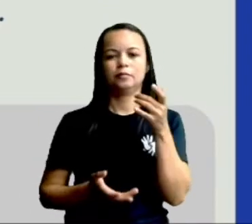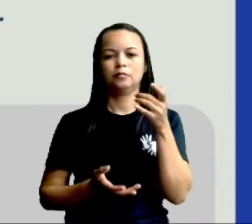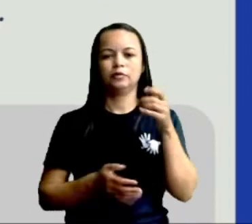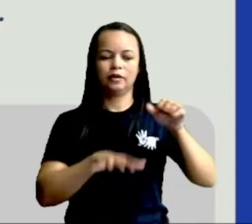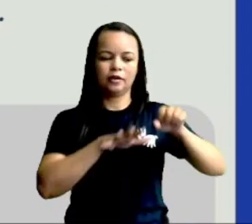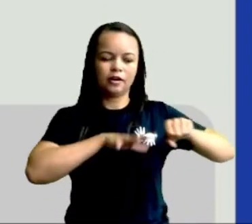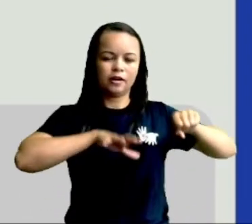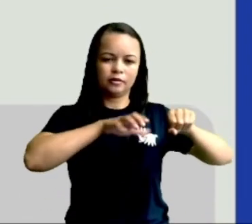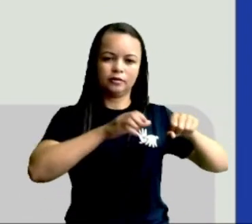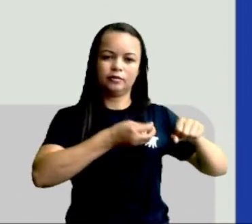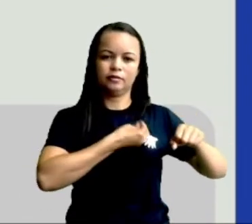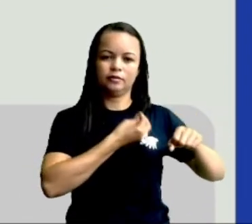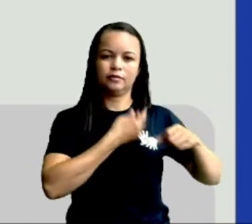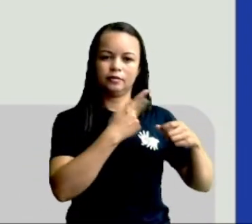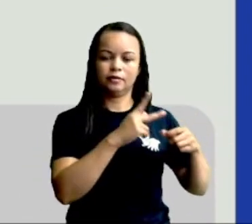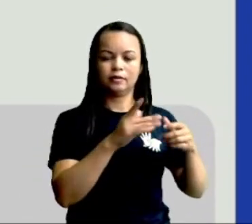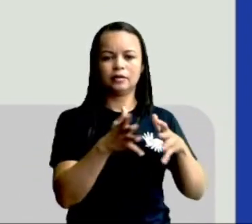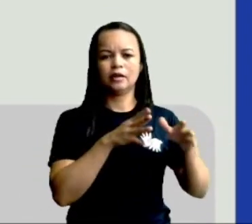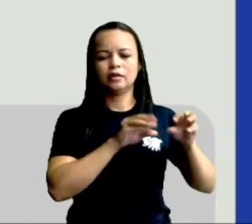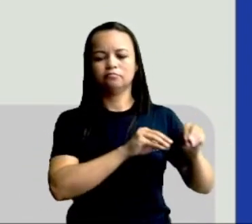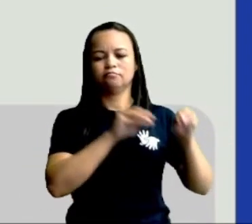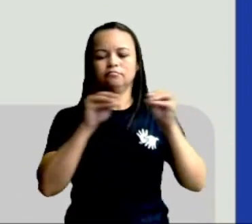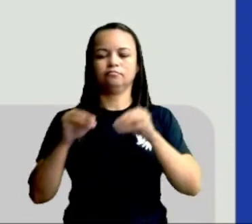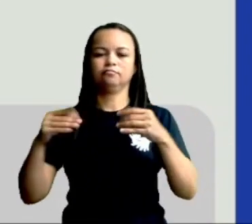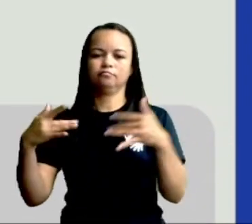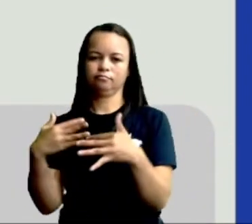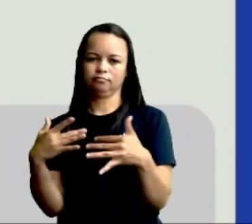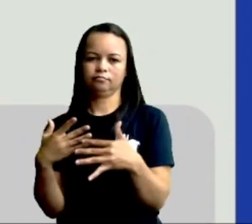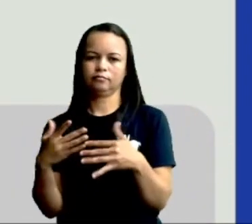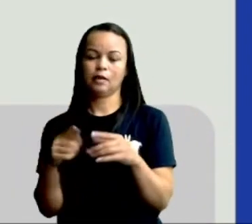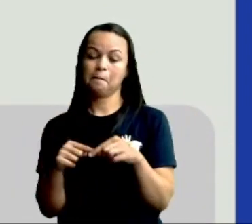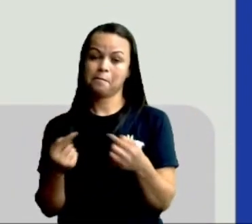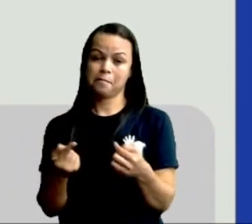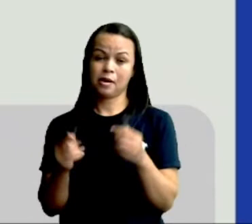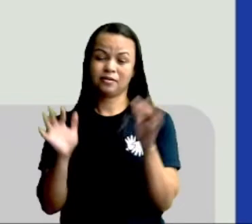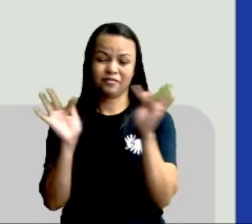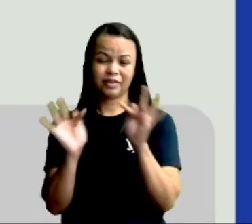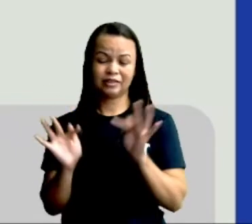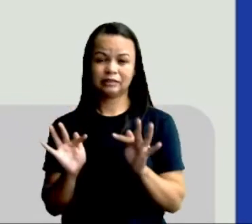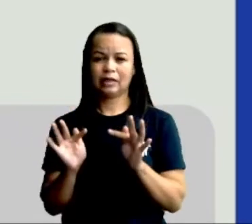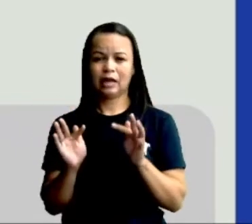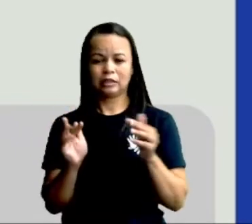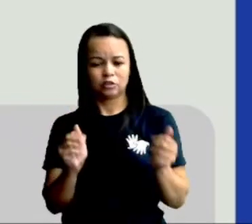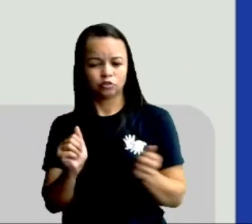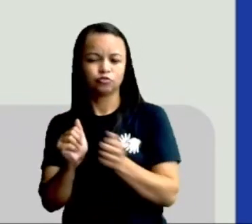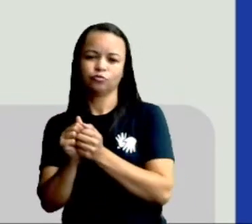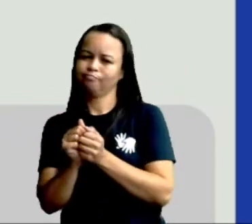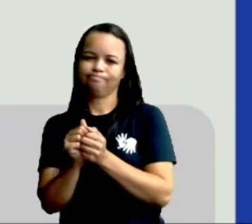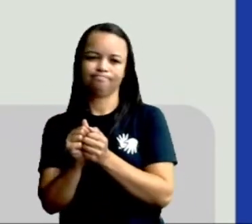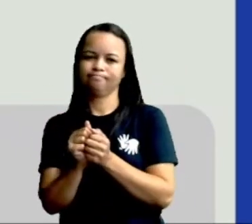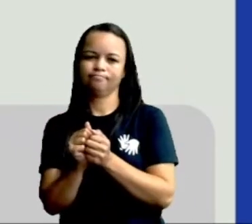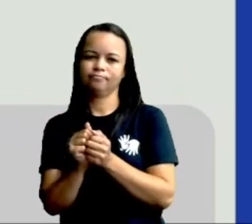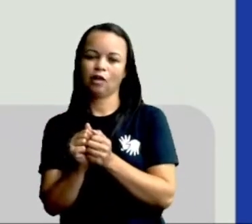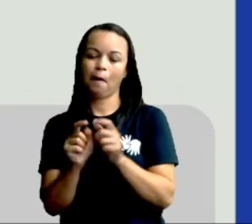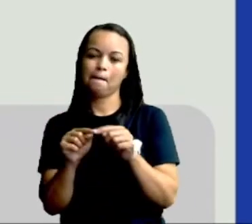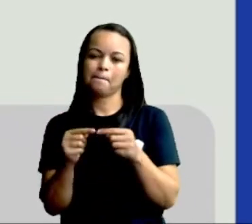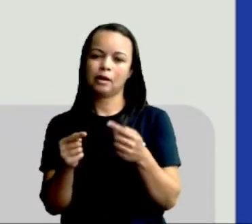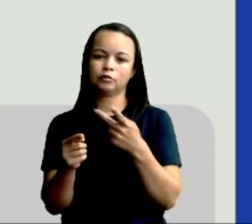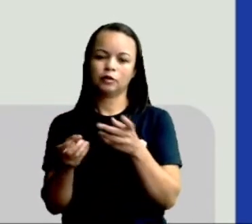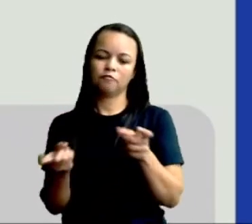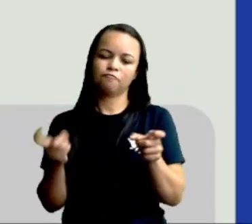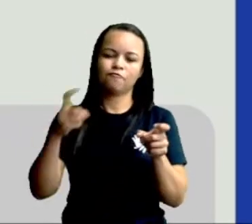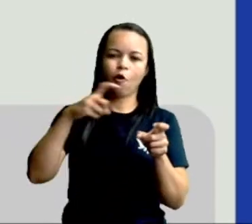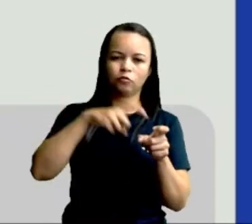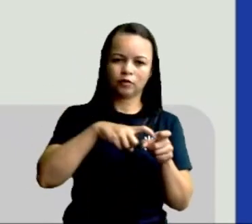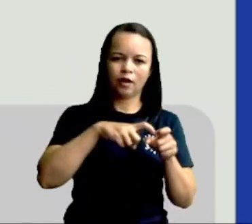ele saiu do Sertão ele foi morar ó onde é que ele foi morar na cidade mas a felicidade não acompanhou ele por ele